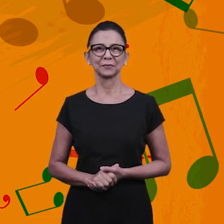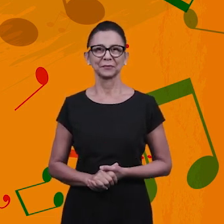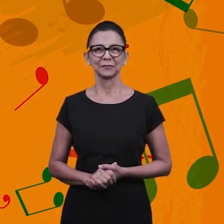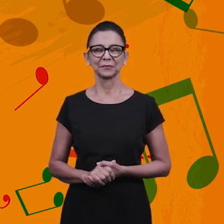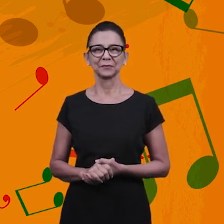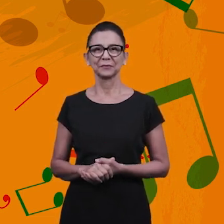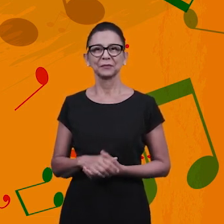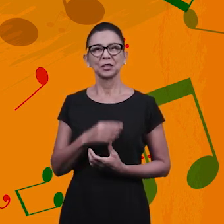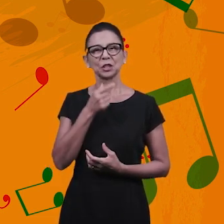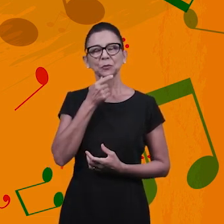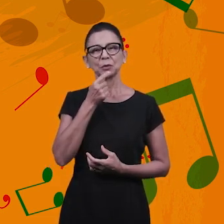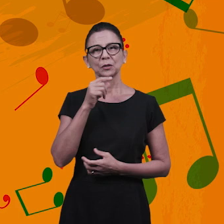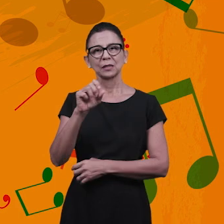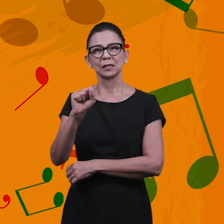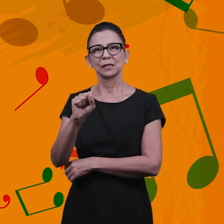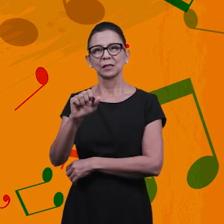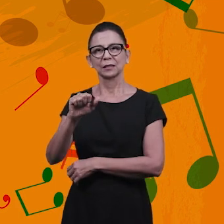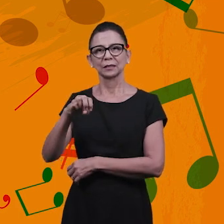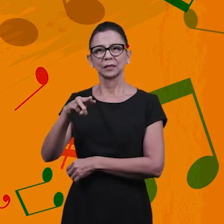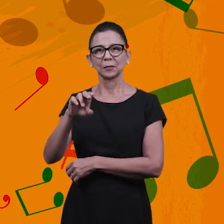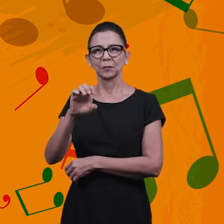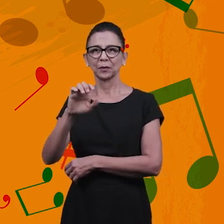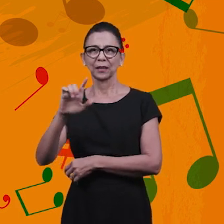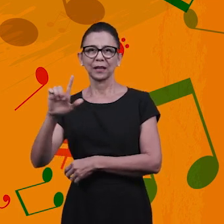8 ans, de Camaçari, Bahia.